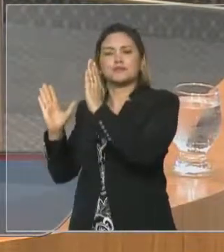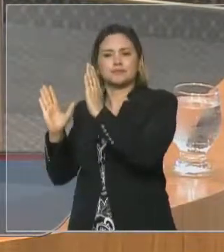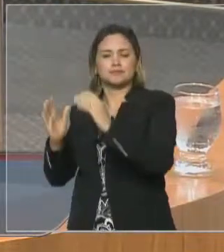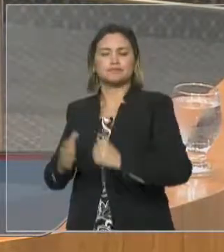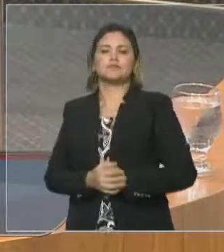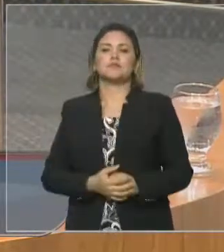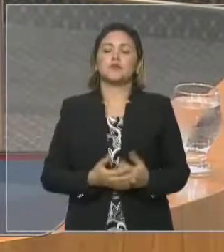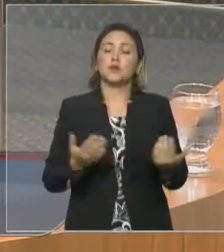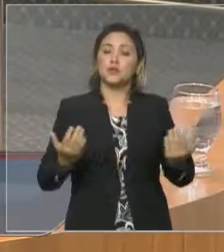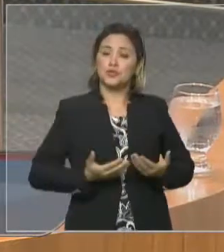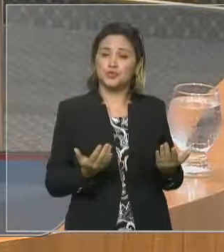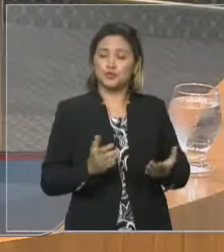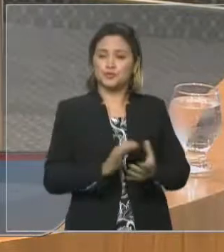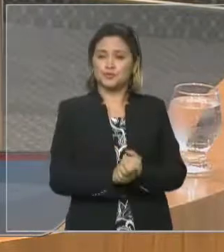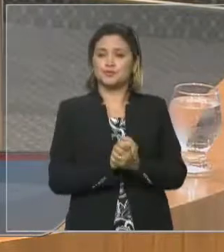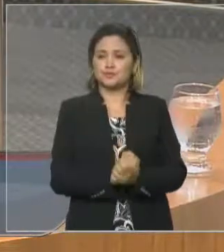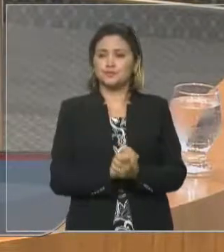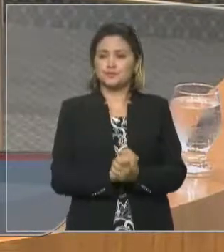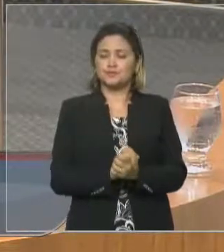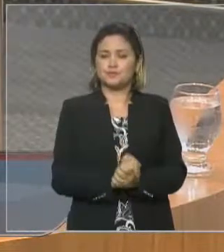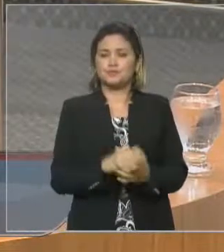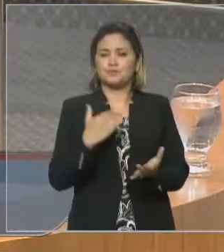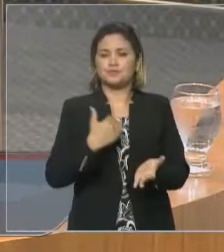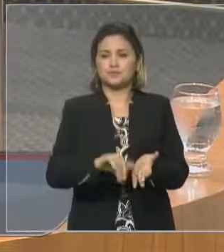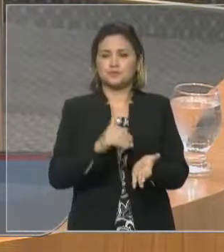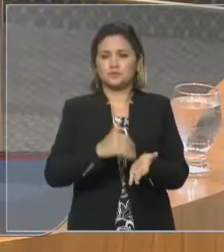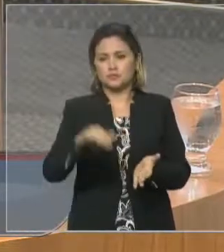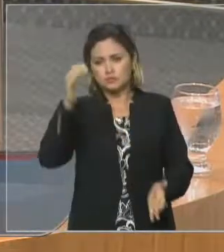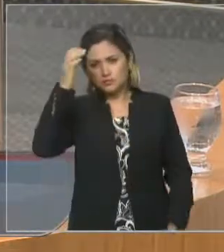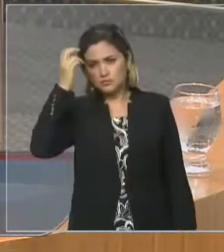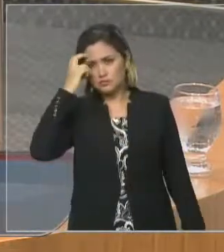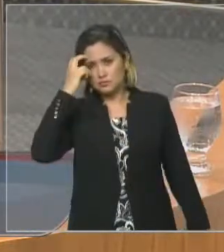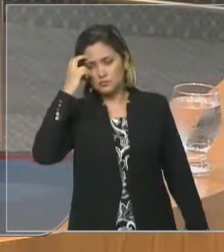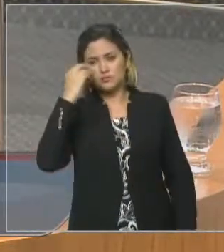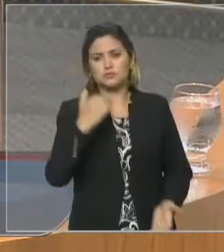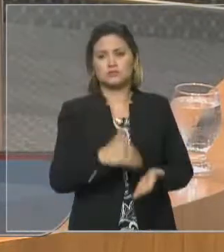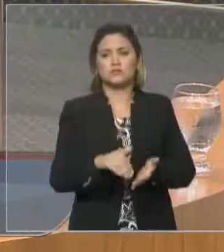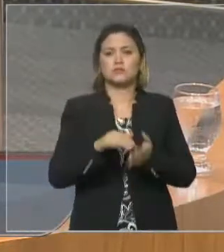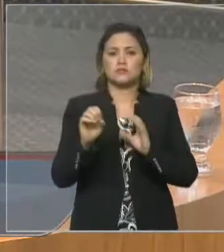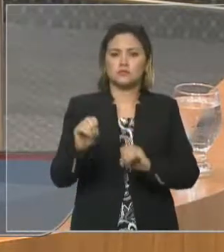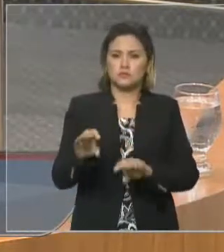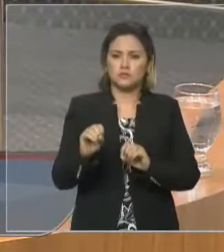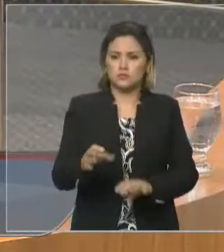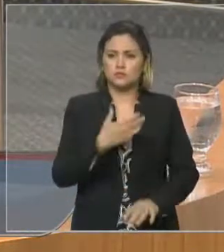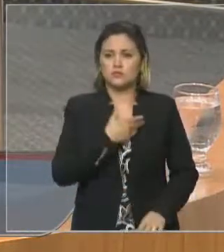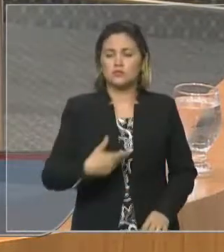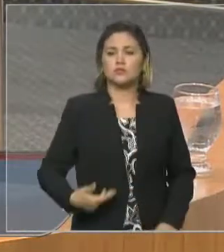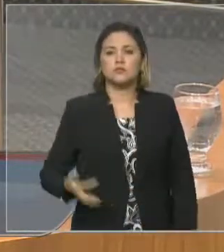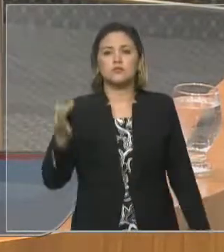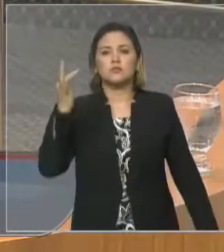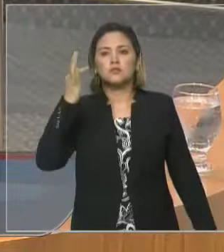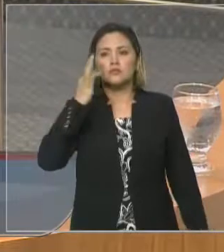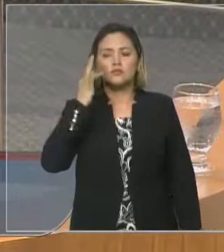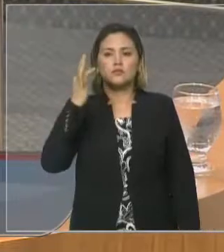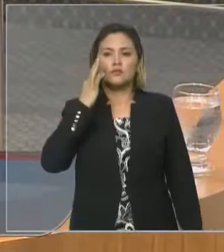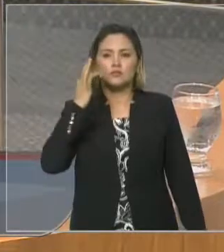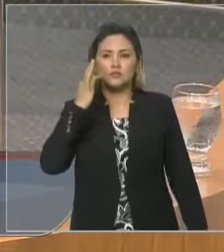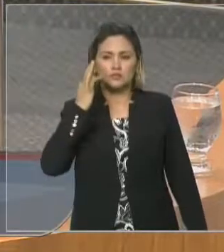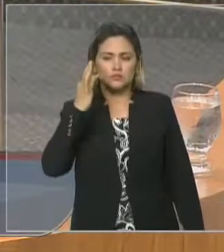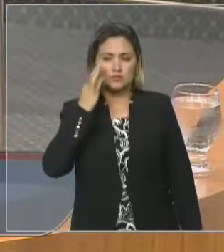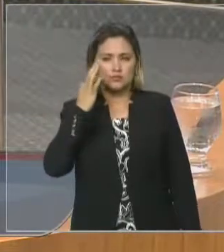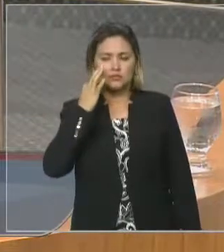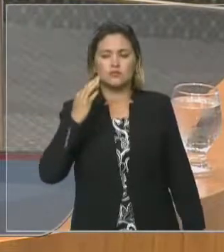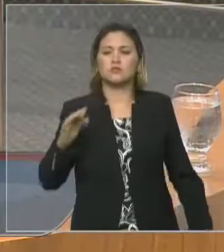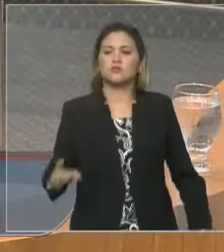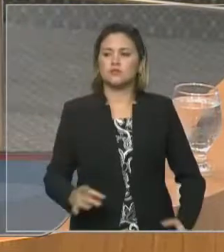me parabenizar secretário de Cultura, secretário de Educação, nosso governador Flávio Dino, e me congratular com a